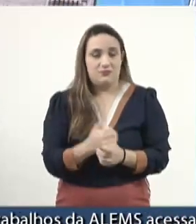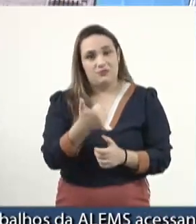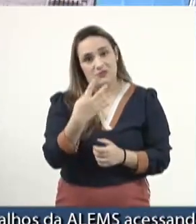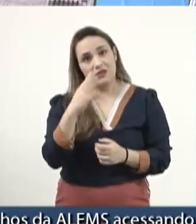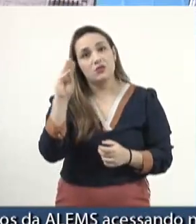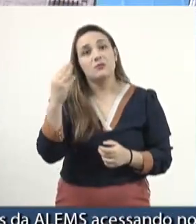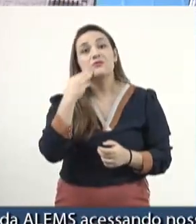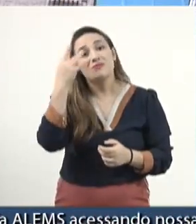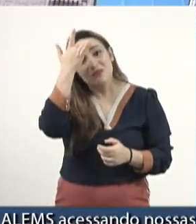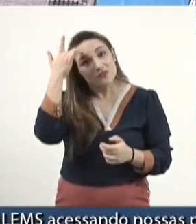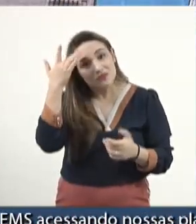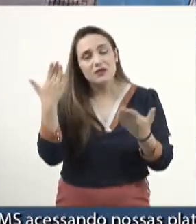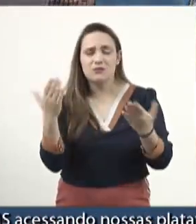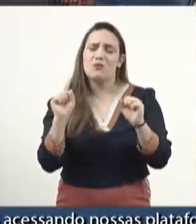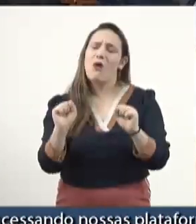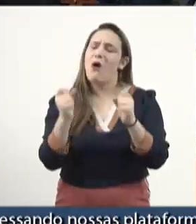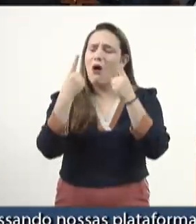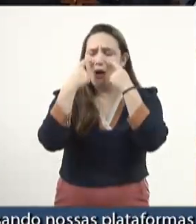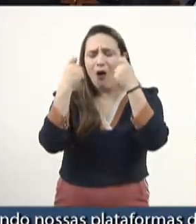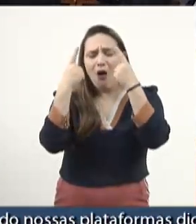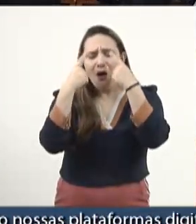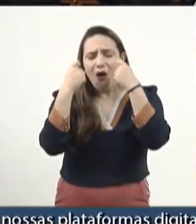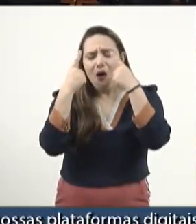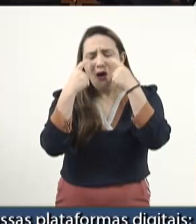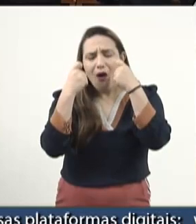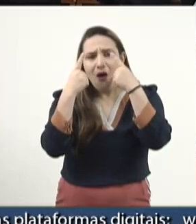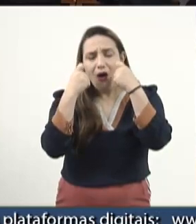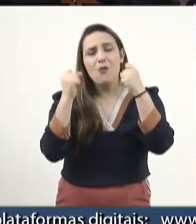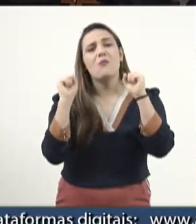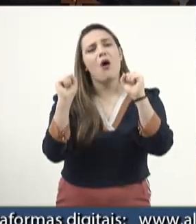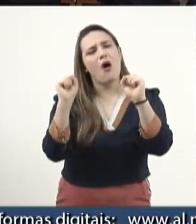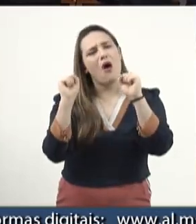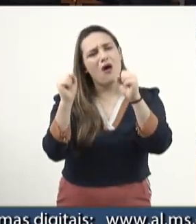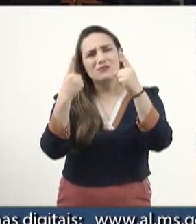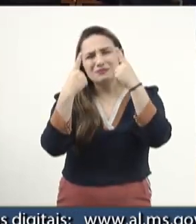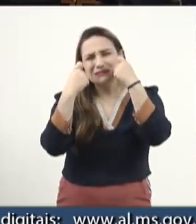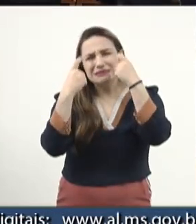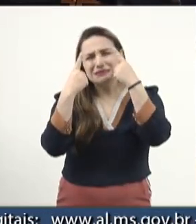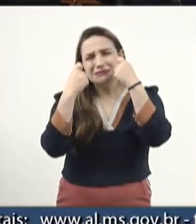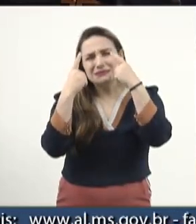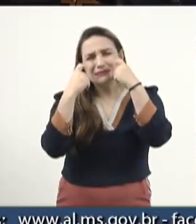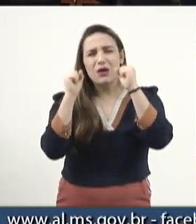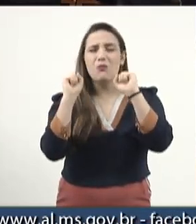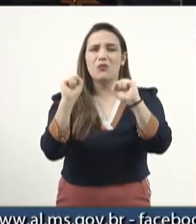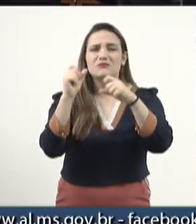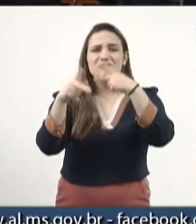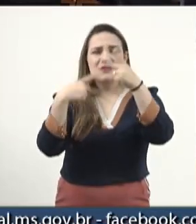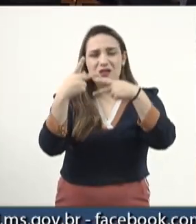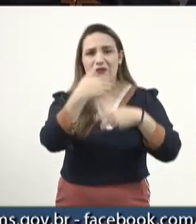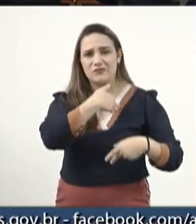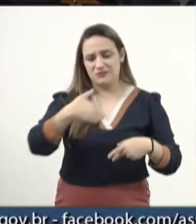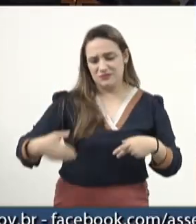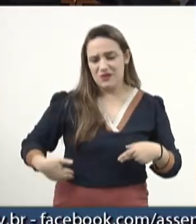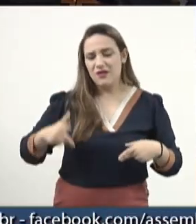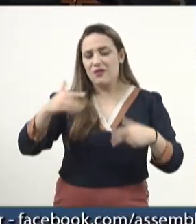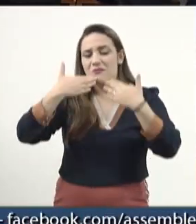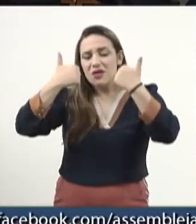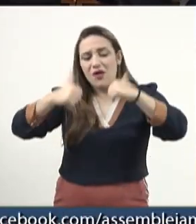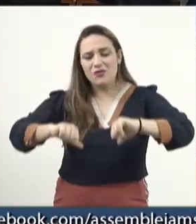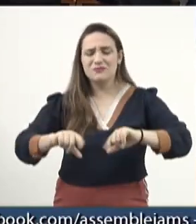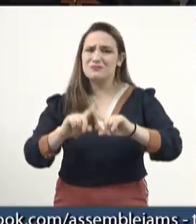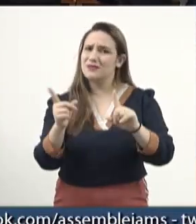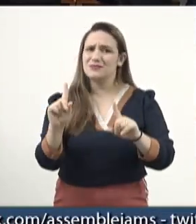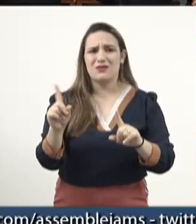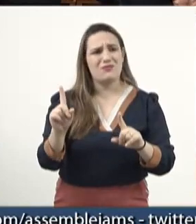milhões de pessoas. O senhor pode chorar à vontade, deputado Rafael Tavares. O senhor pode falar que o governo Lula é o pior da história, mas não